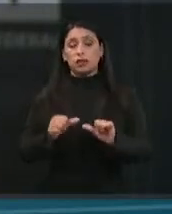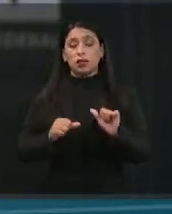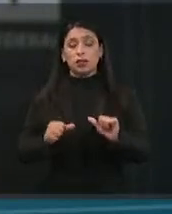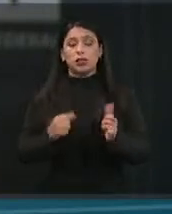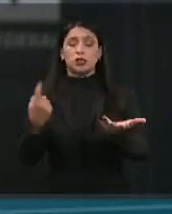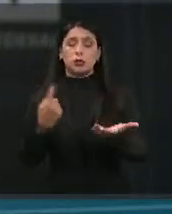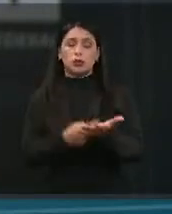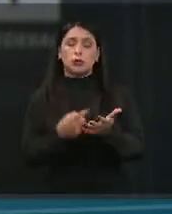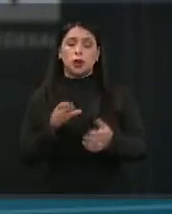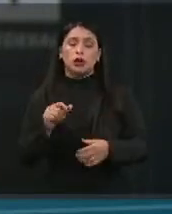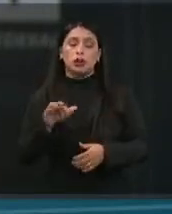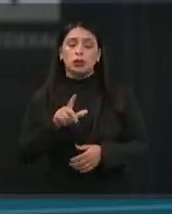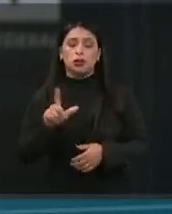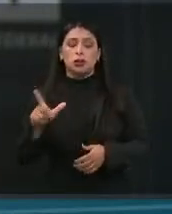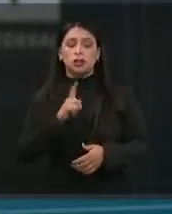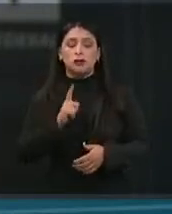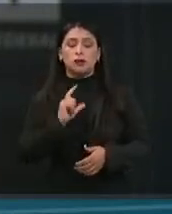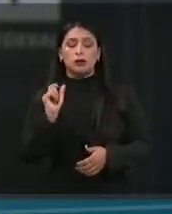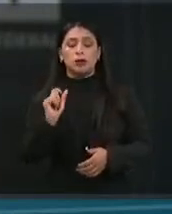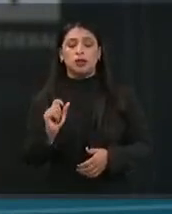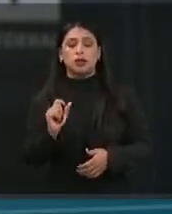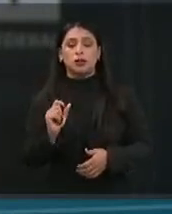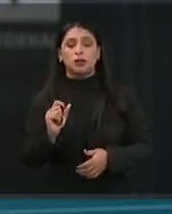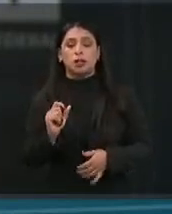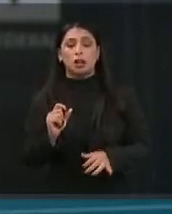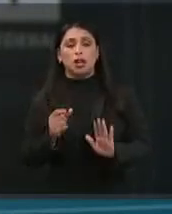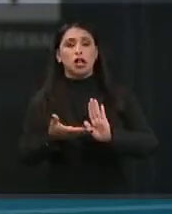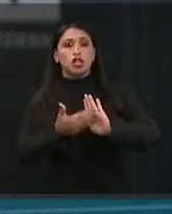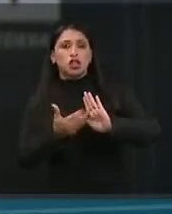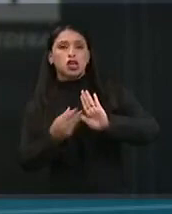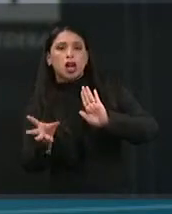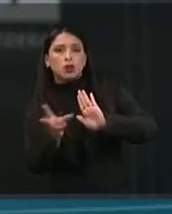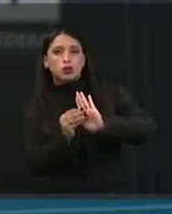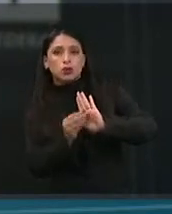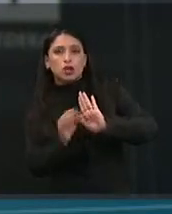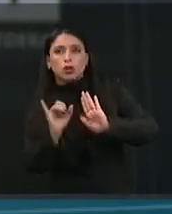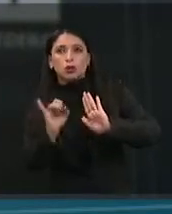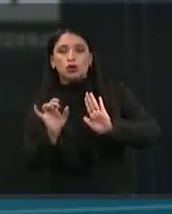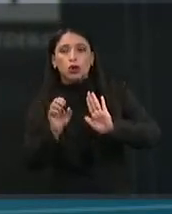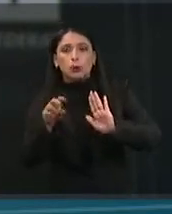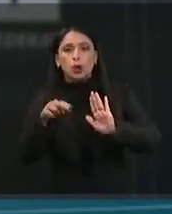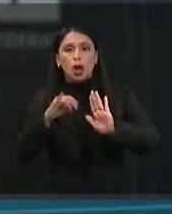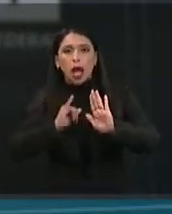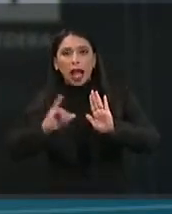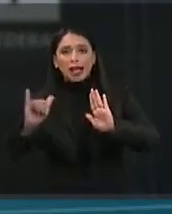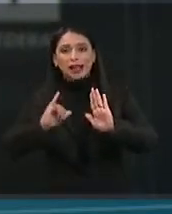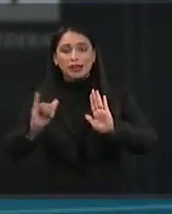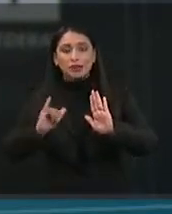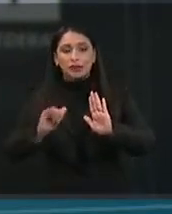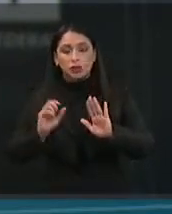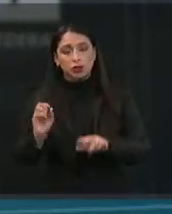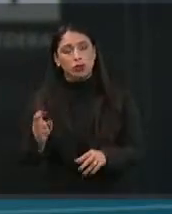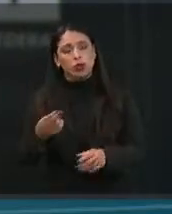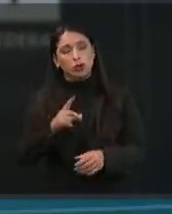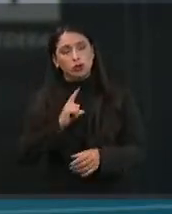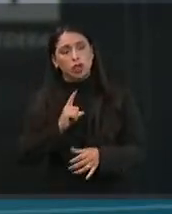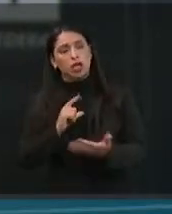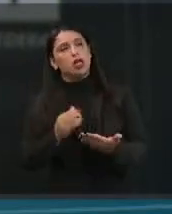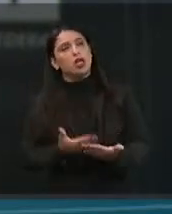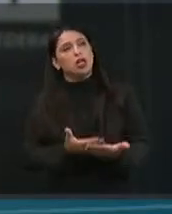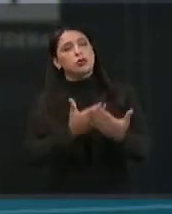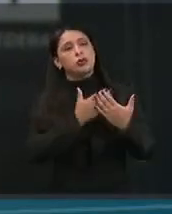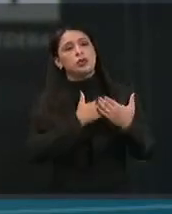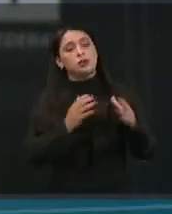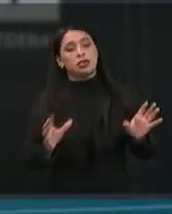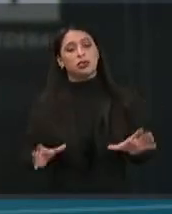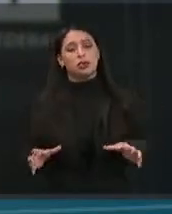para abarcar formas expeditas de remoção de conteúdo por mera notificação ou estabelecer responsabilidade objetiva atribui